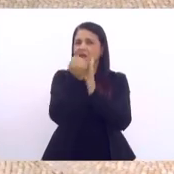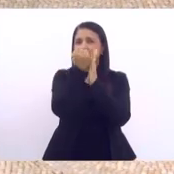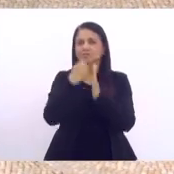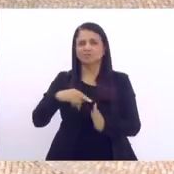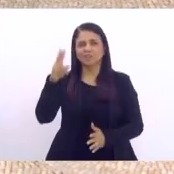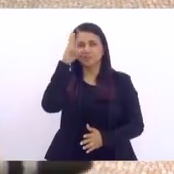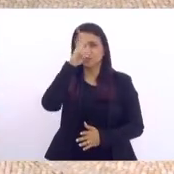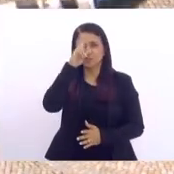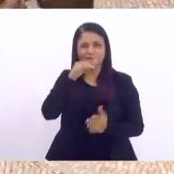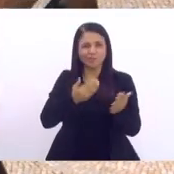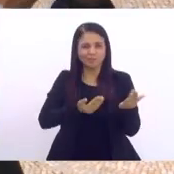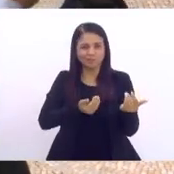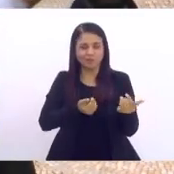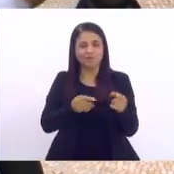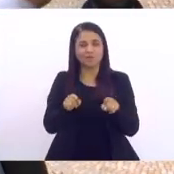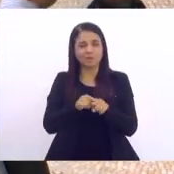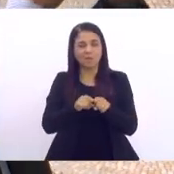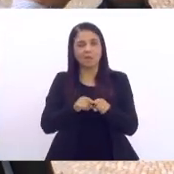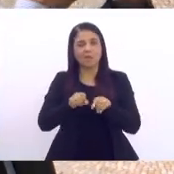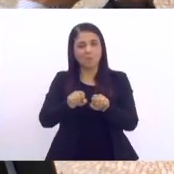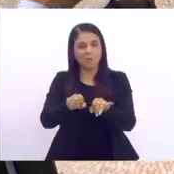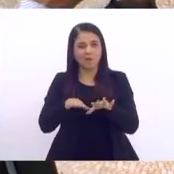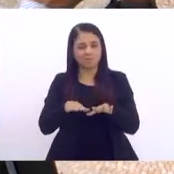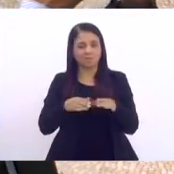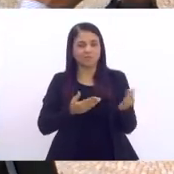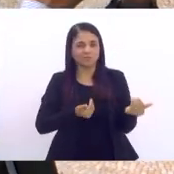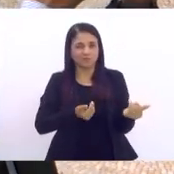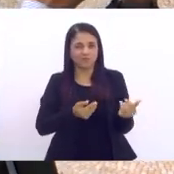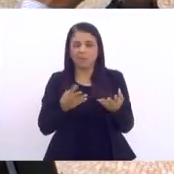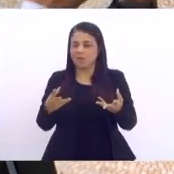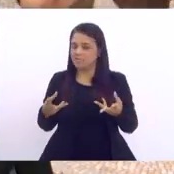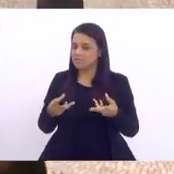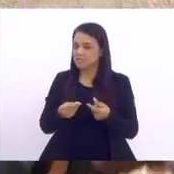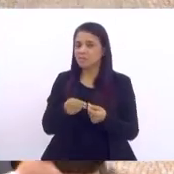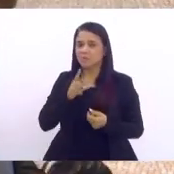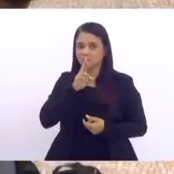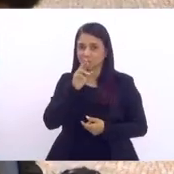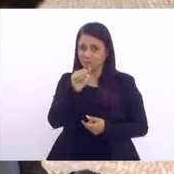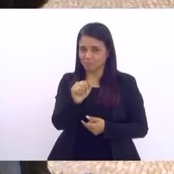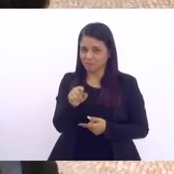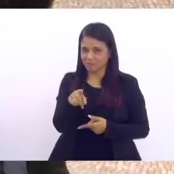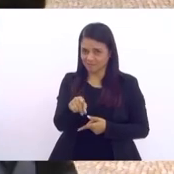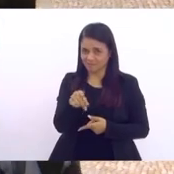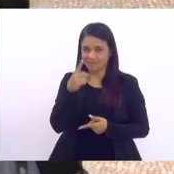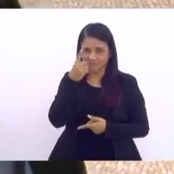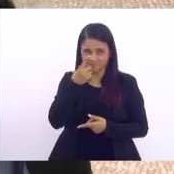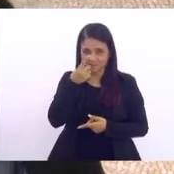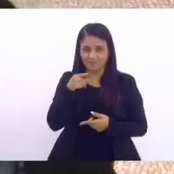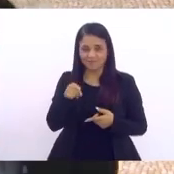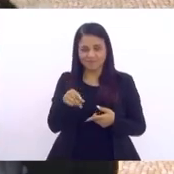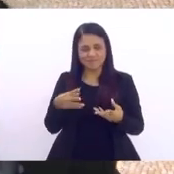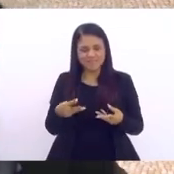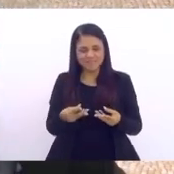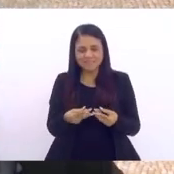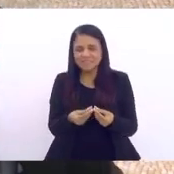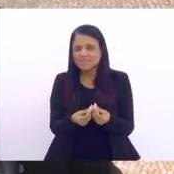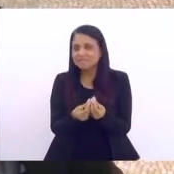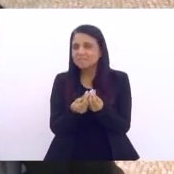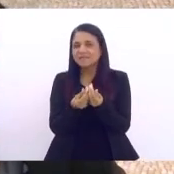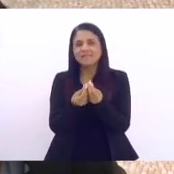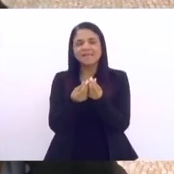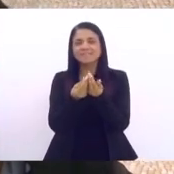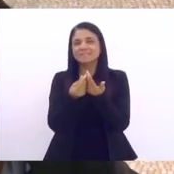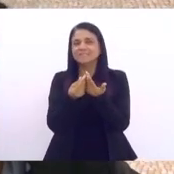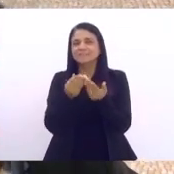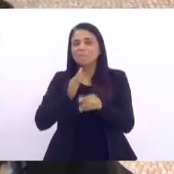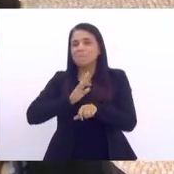a sensibilidade que a Vossa Excelência teve em permitir esse momento ímpar na vida dessa juventude.